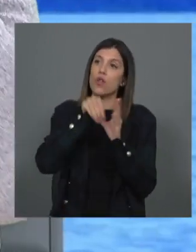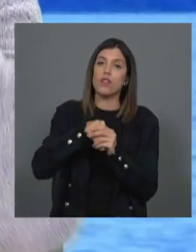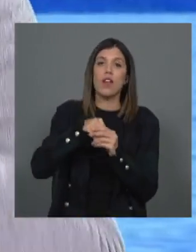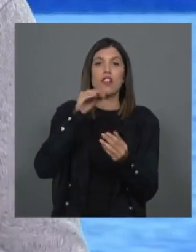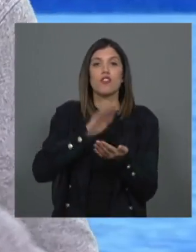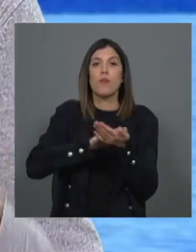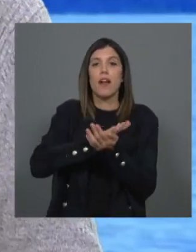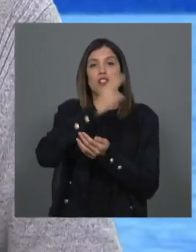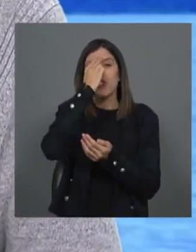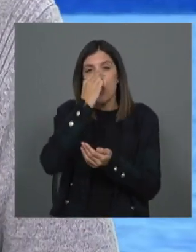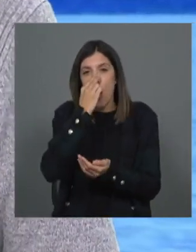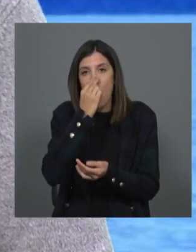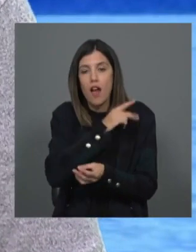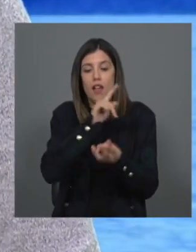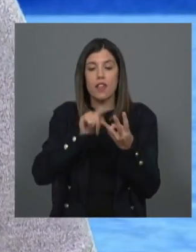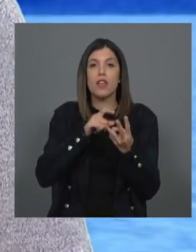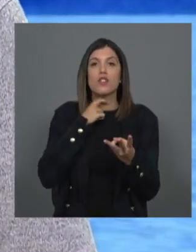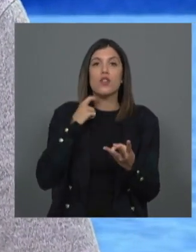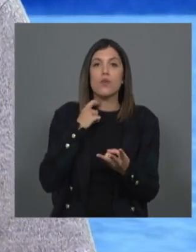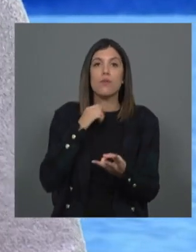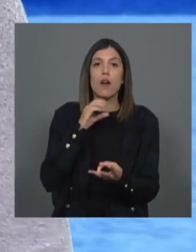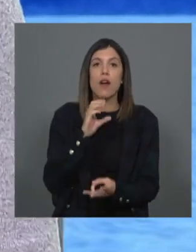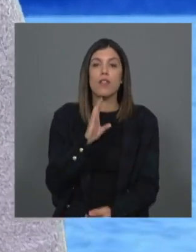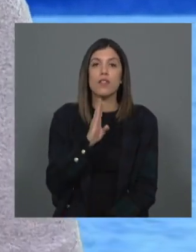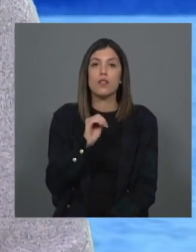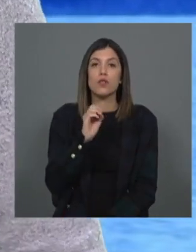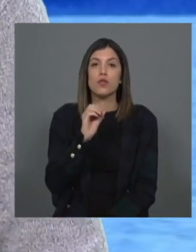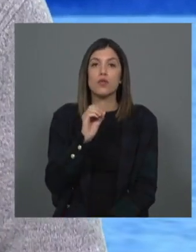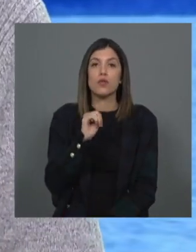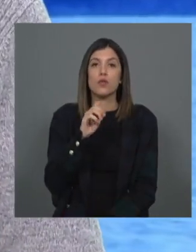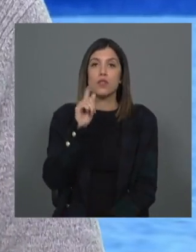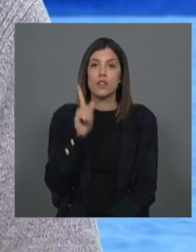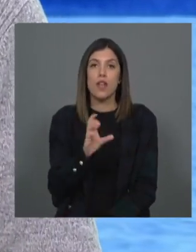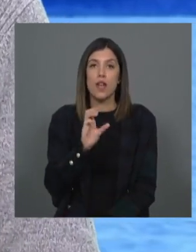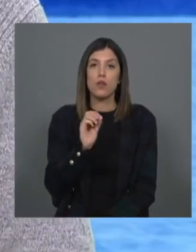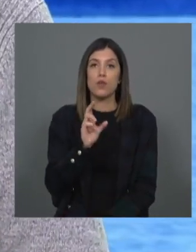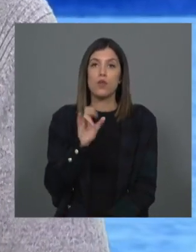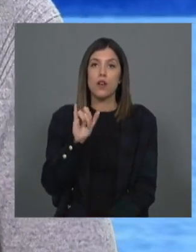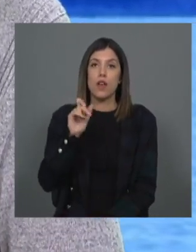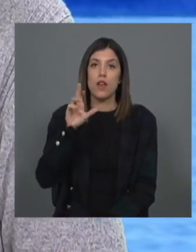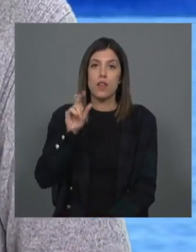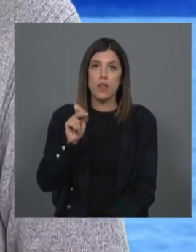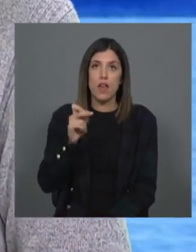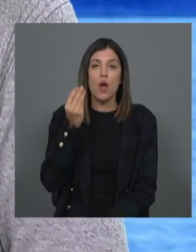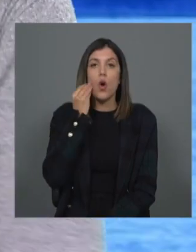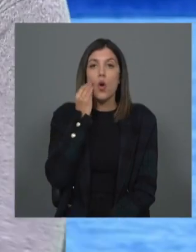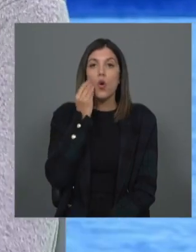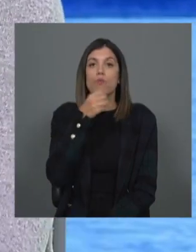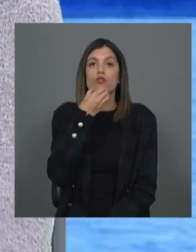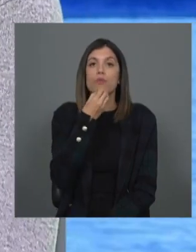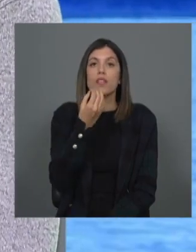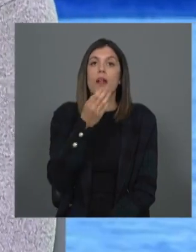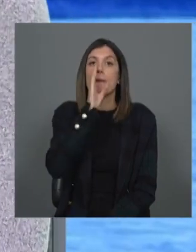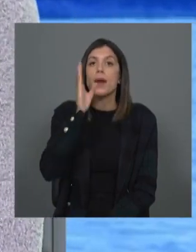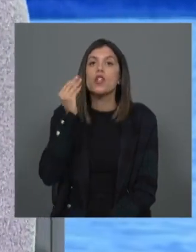própria sinodalidade, e o Padre José Frazão Correia, que nos vai explicar mais na prática como é que se exerce a